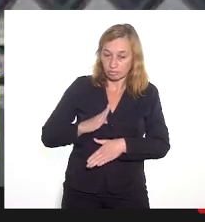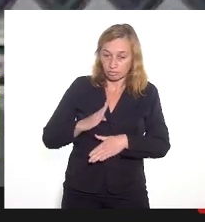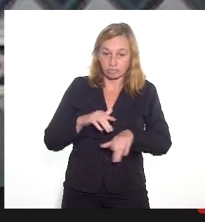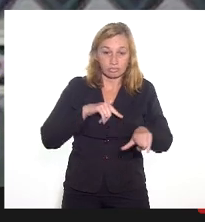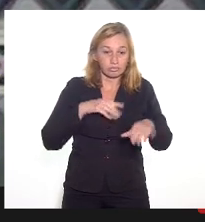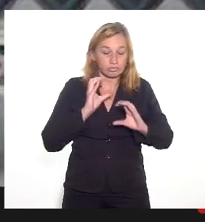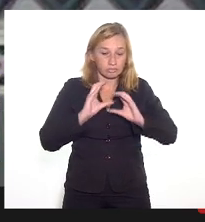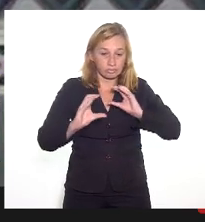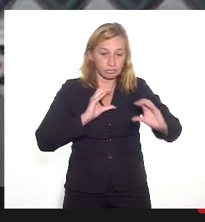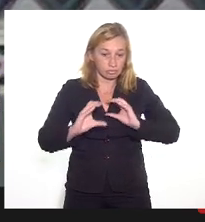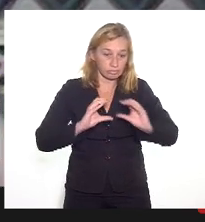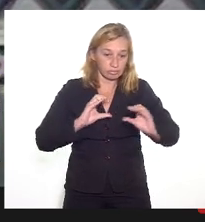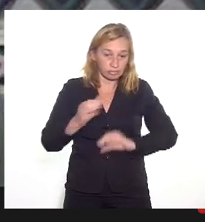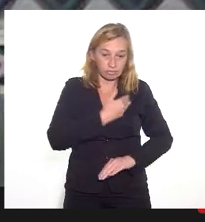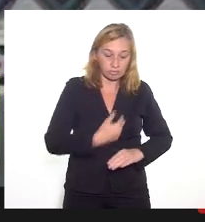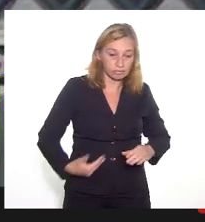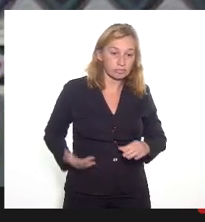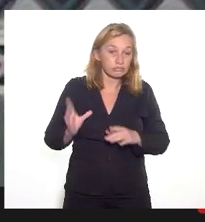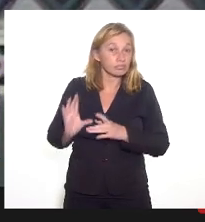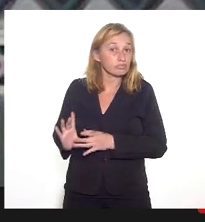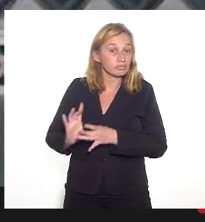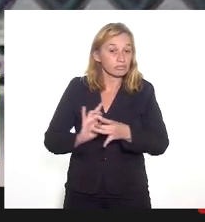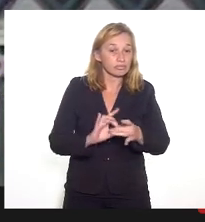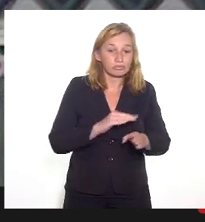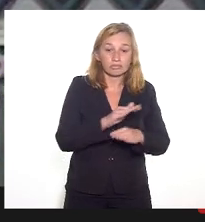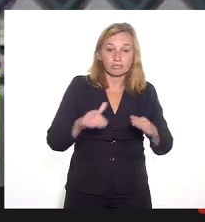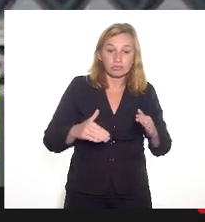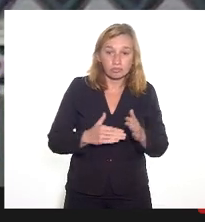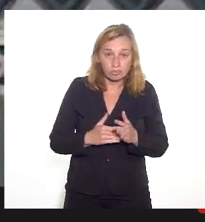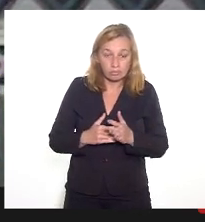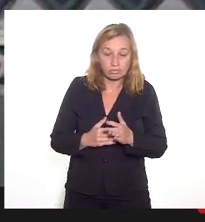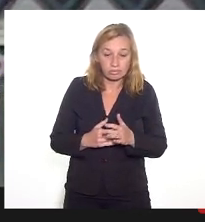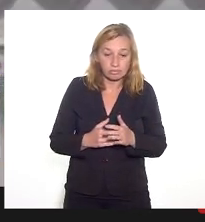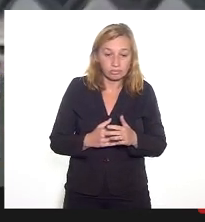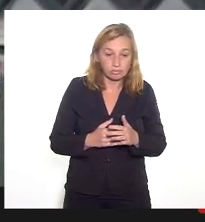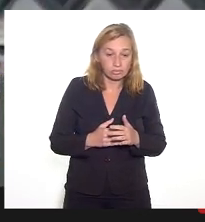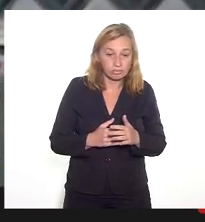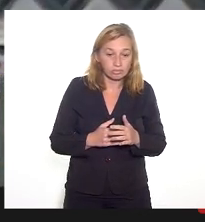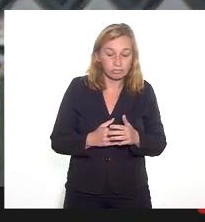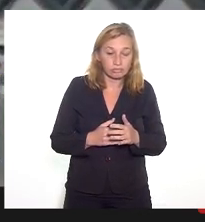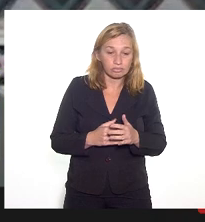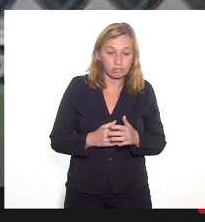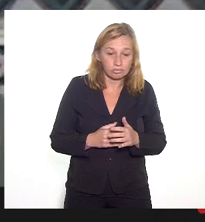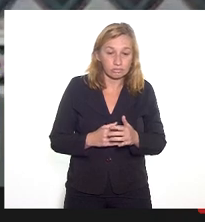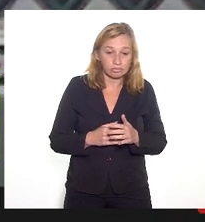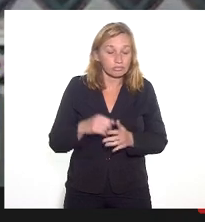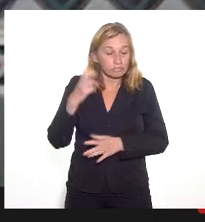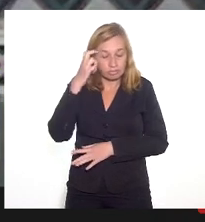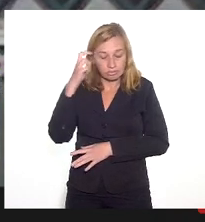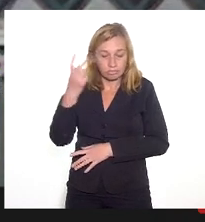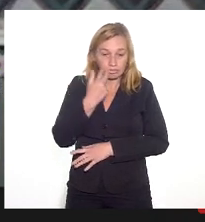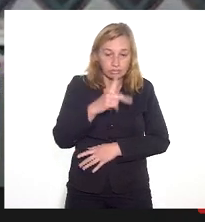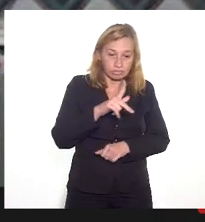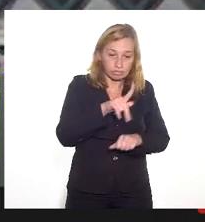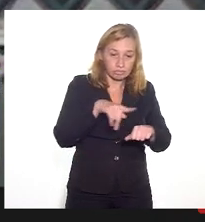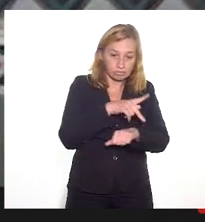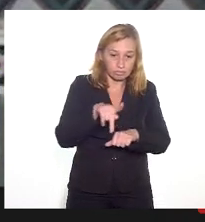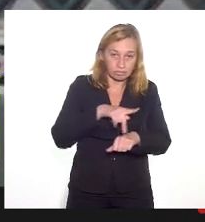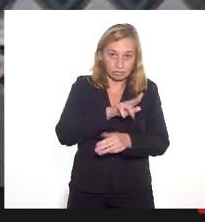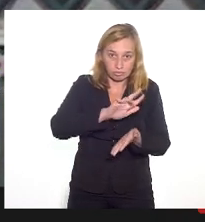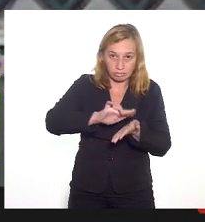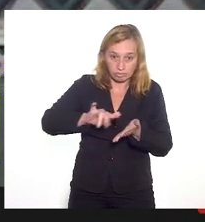pública, ela precisa veicular, né, todas as tendências do seu país, da sua cultura, da sua